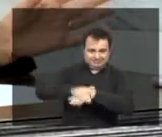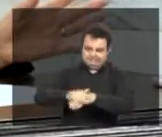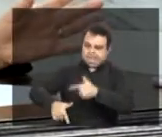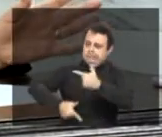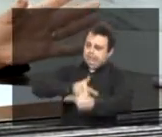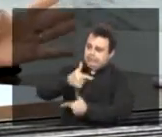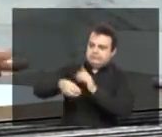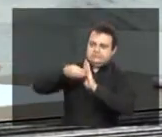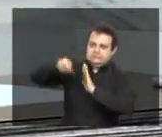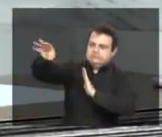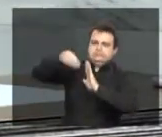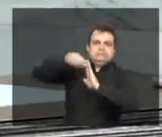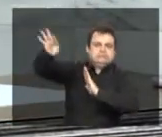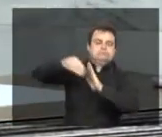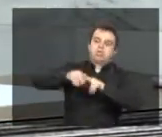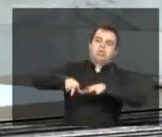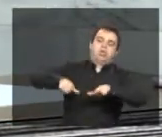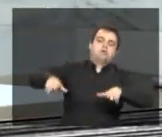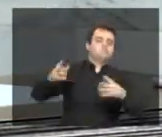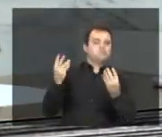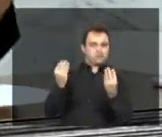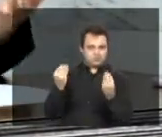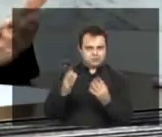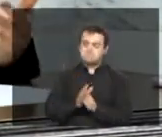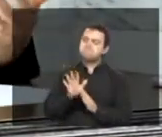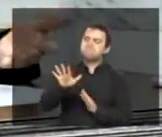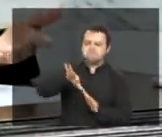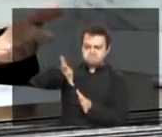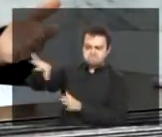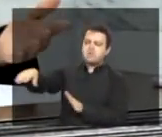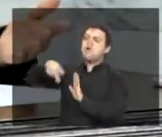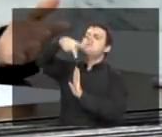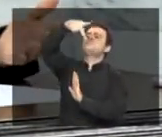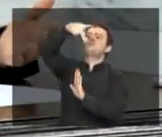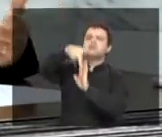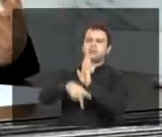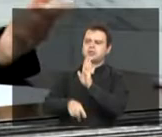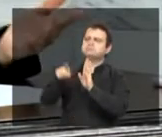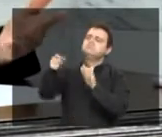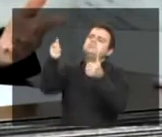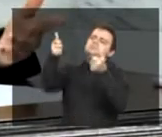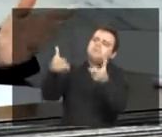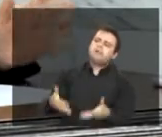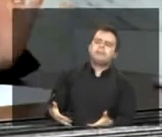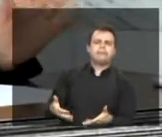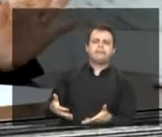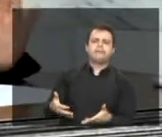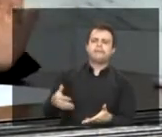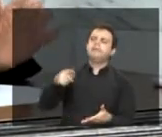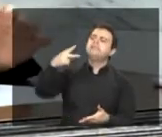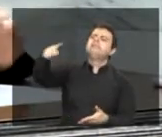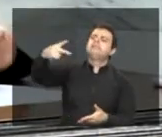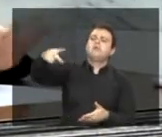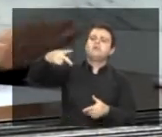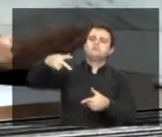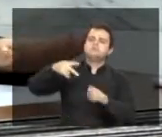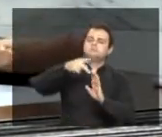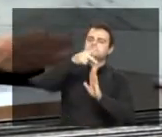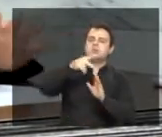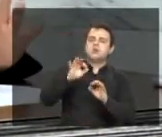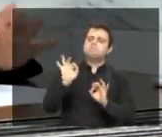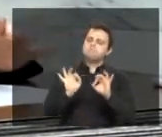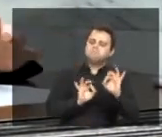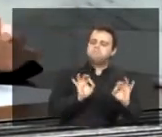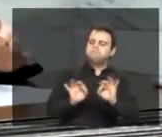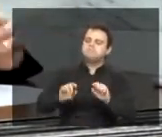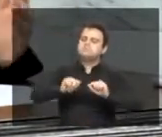aí de indicações, né, por dia. Faz. E em relação aos projetos, vereador, gostaria que o senhor citasse um pouquinho o que está tramitando aqui na